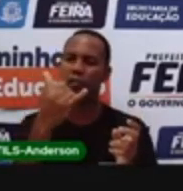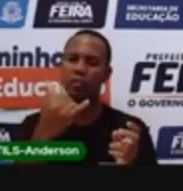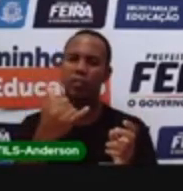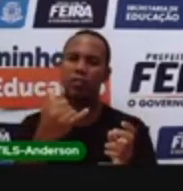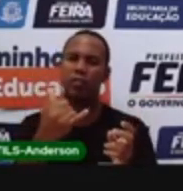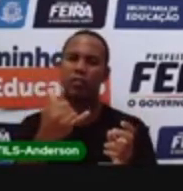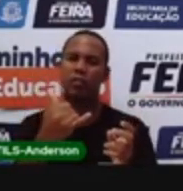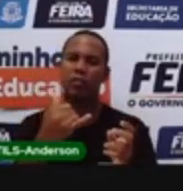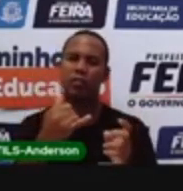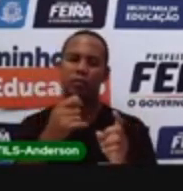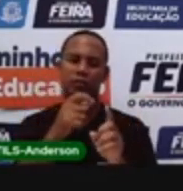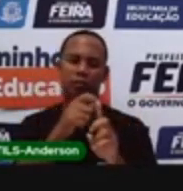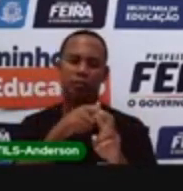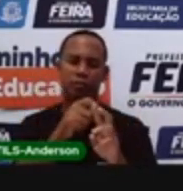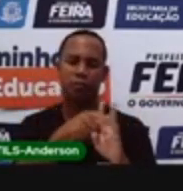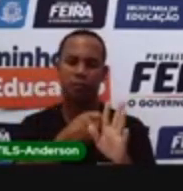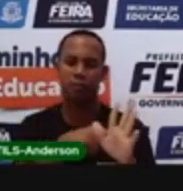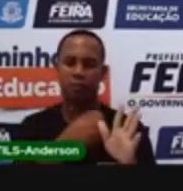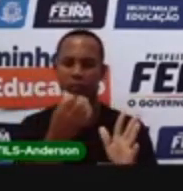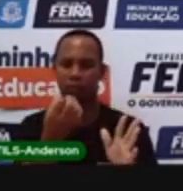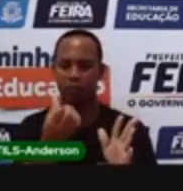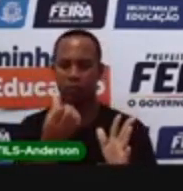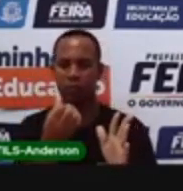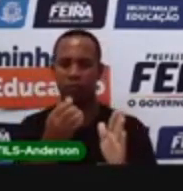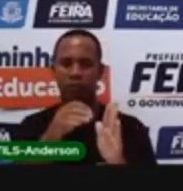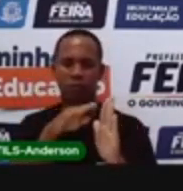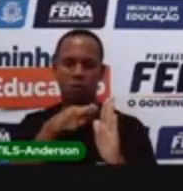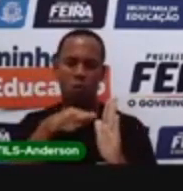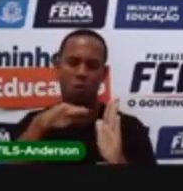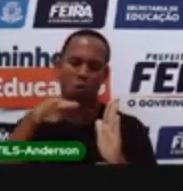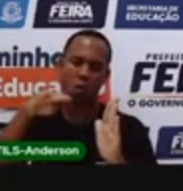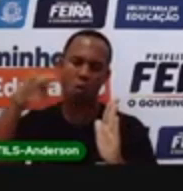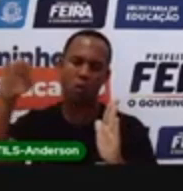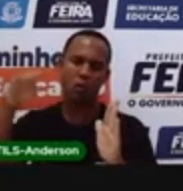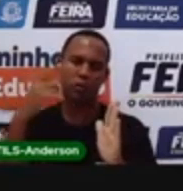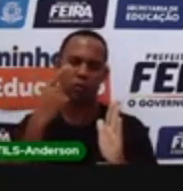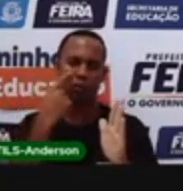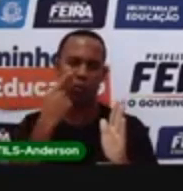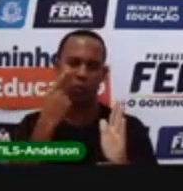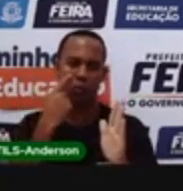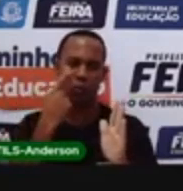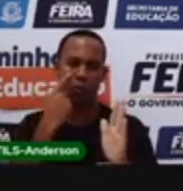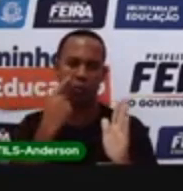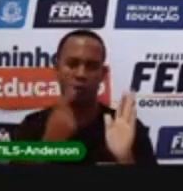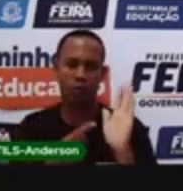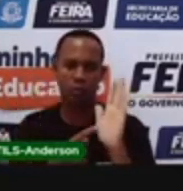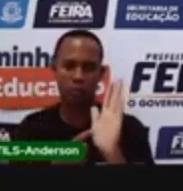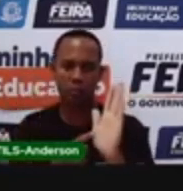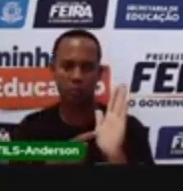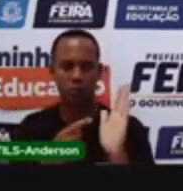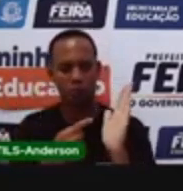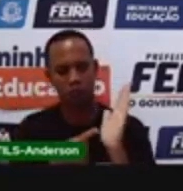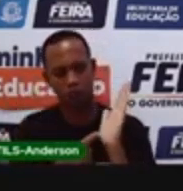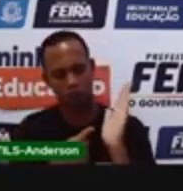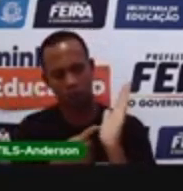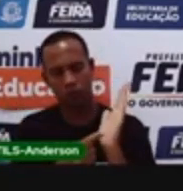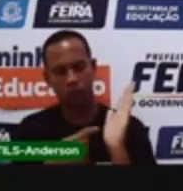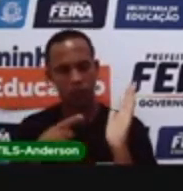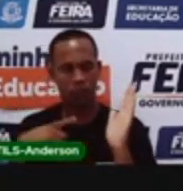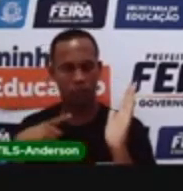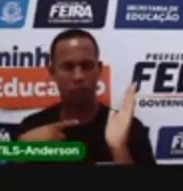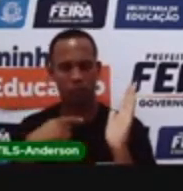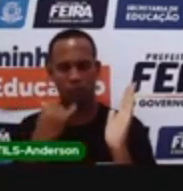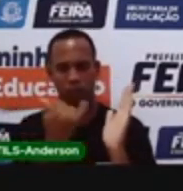colocar esses números em ordem crescente e decrescente. Onde é que eu posso observar? No próprio recibo, na parte de baixo do recibo tem